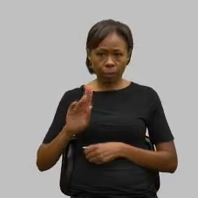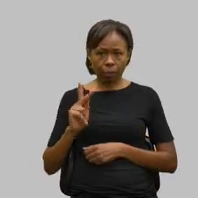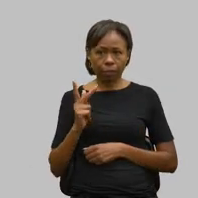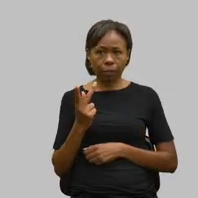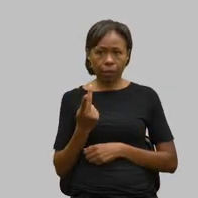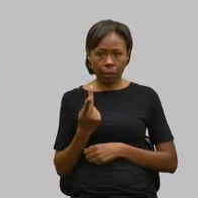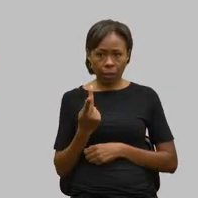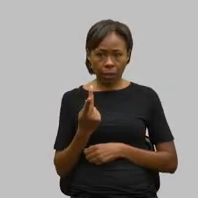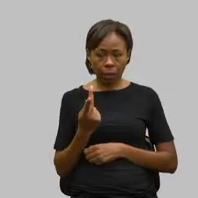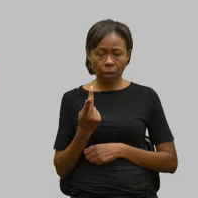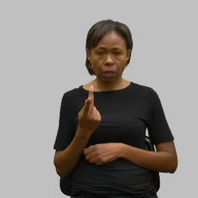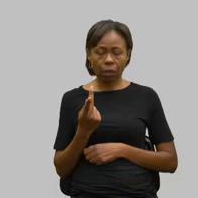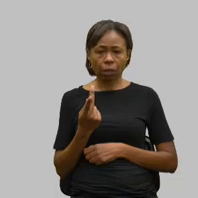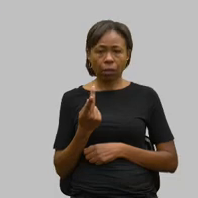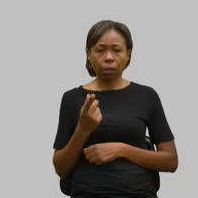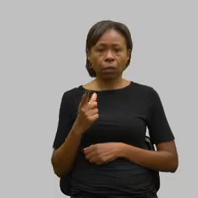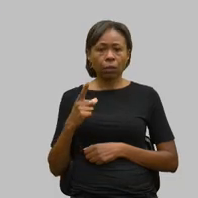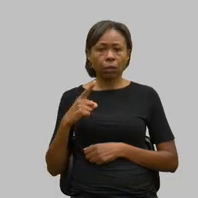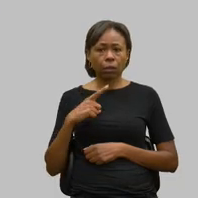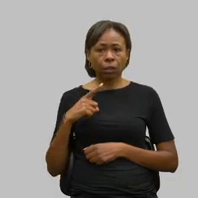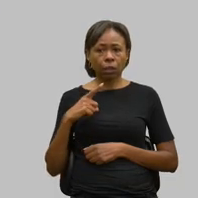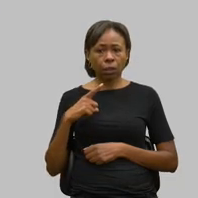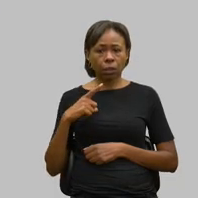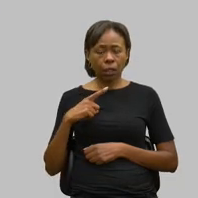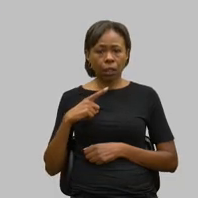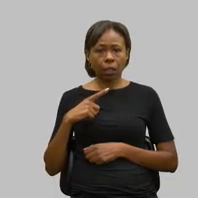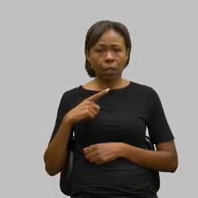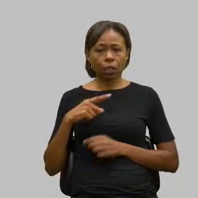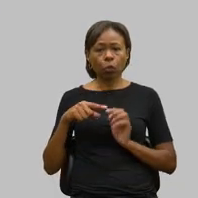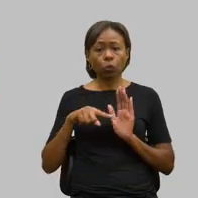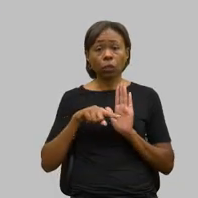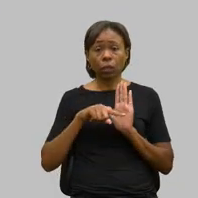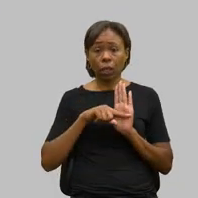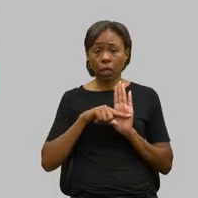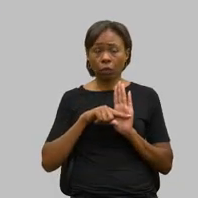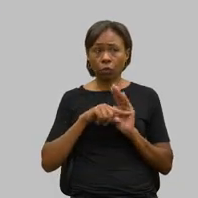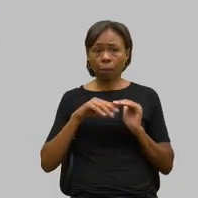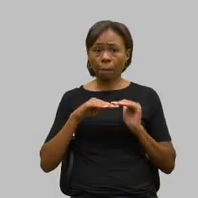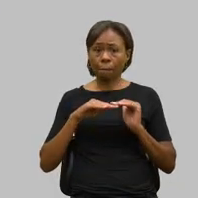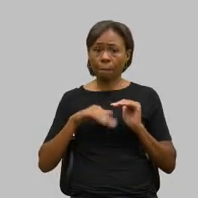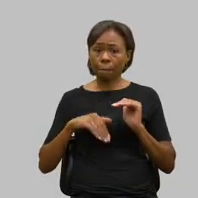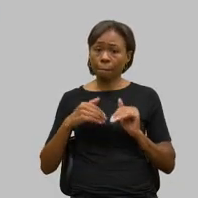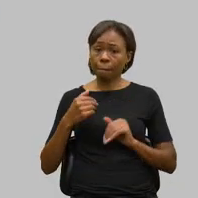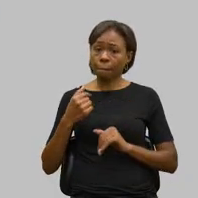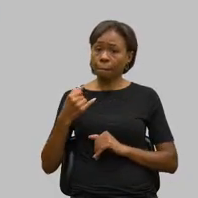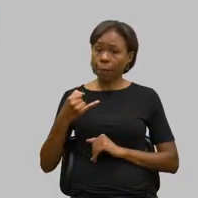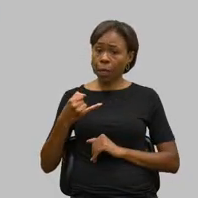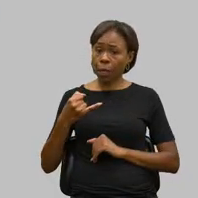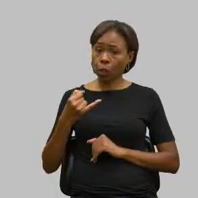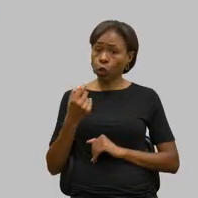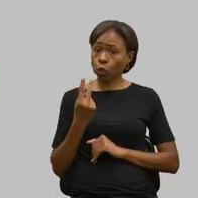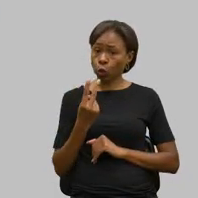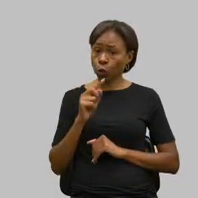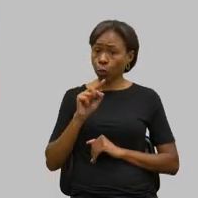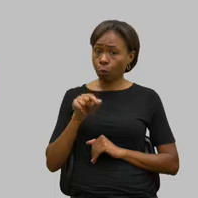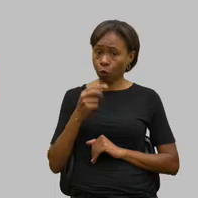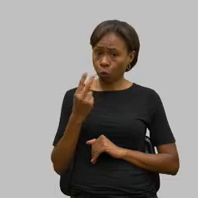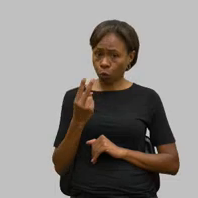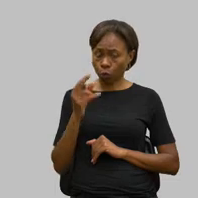nós estamos com um déficit de menos 2,2% de atendimento em oncologia.